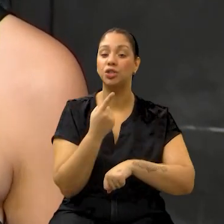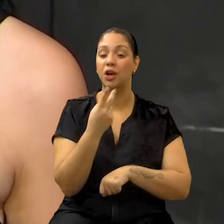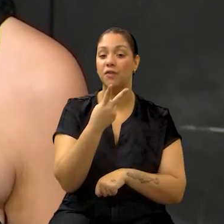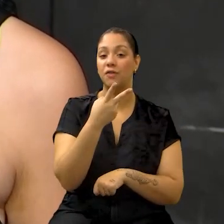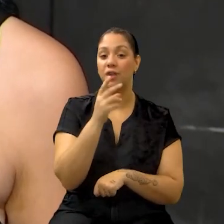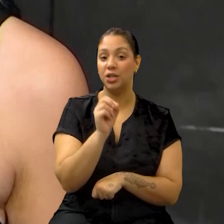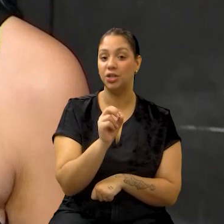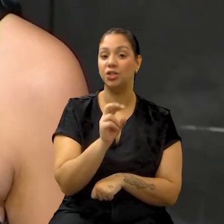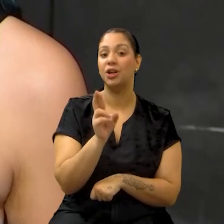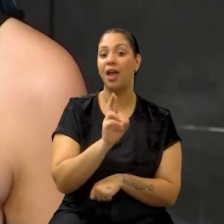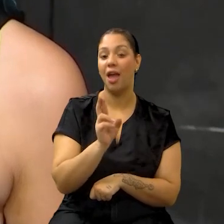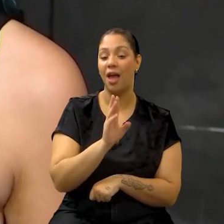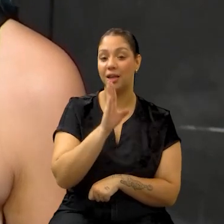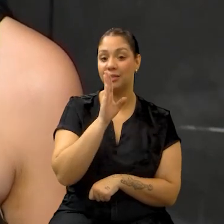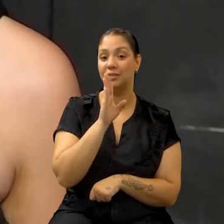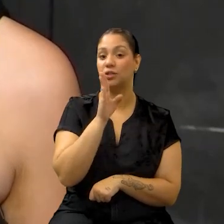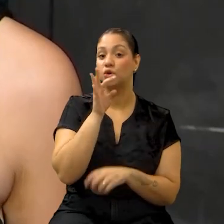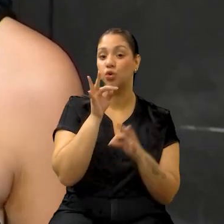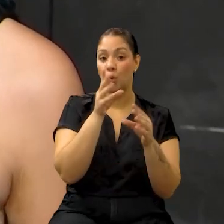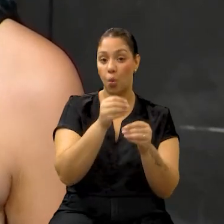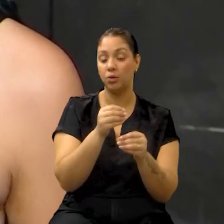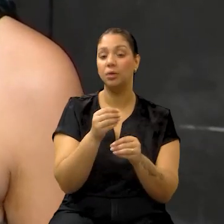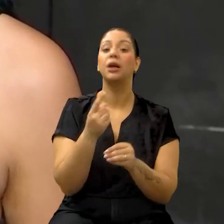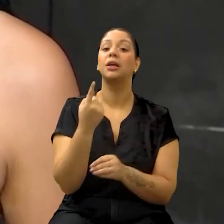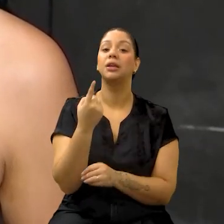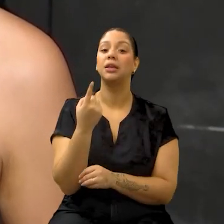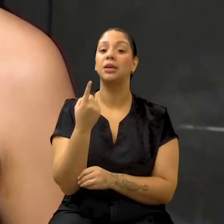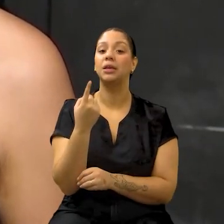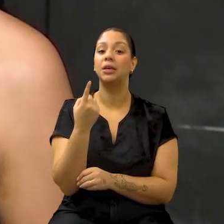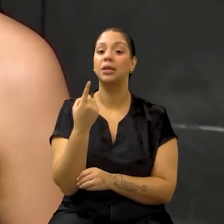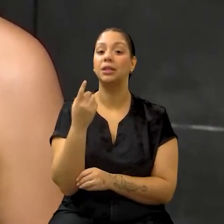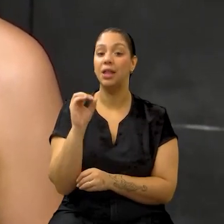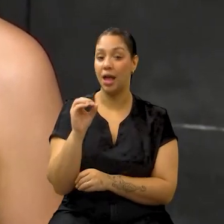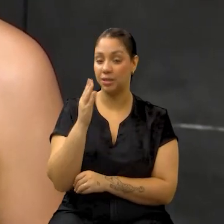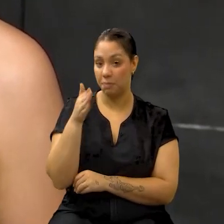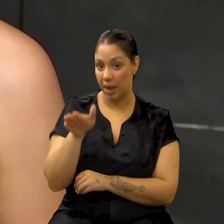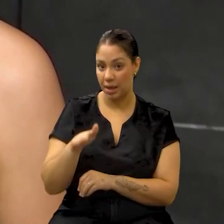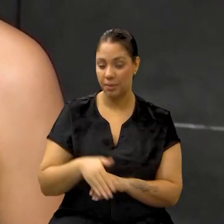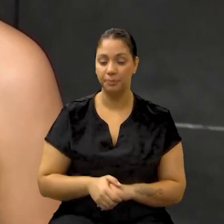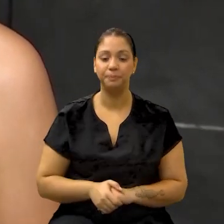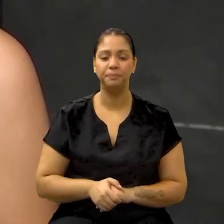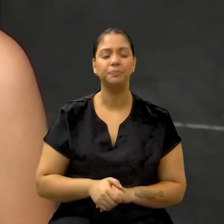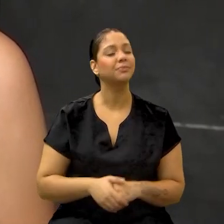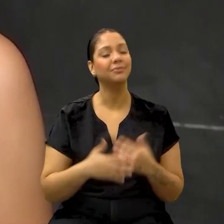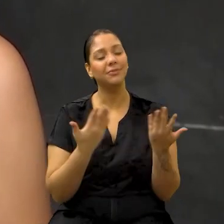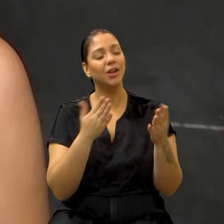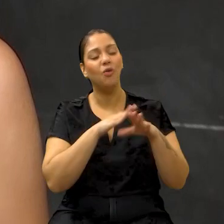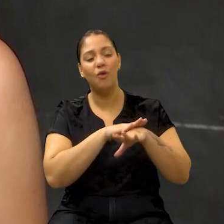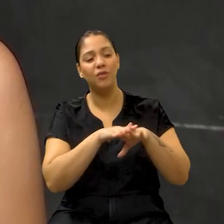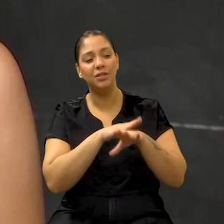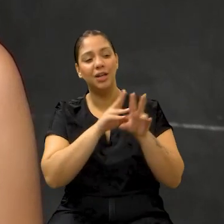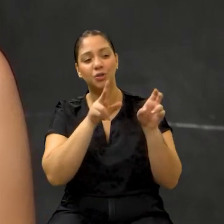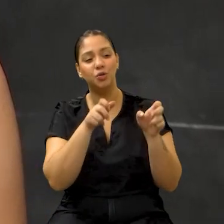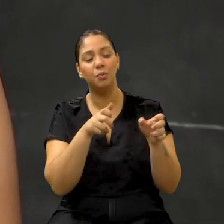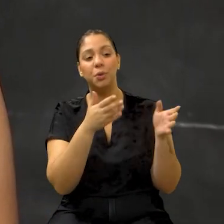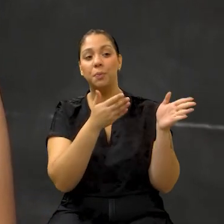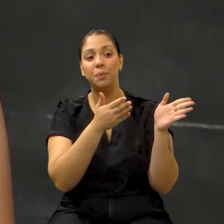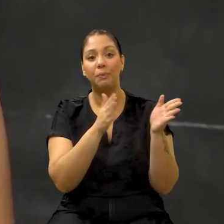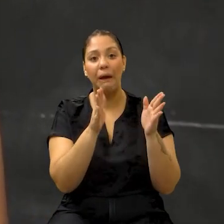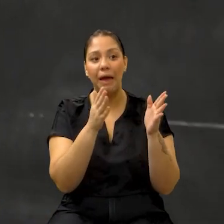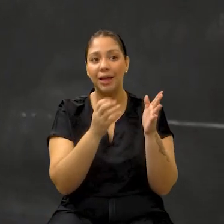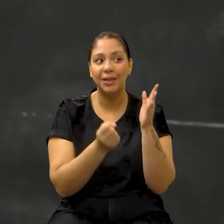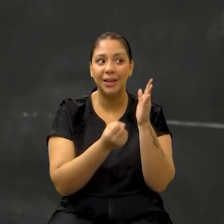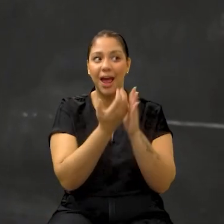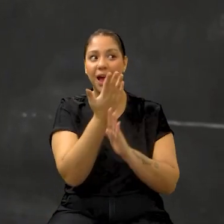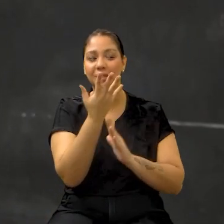é R$20 a inteira e R$10 a meia. Vamos falar um pouco sobre a produção. Quanto tempo leva para fazer uma